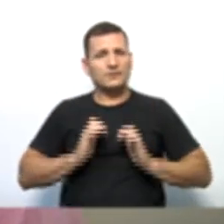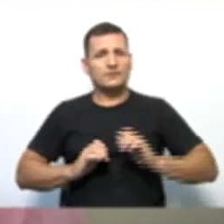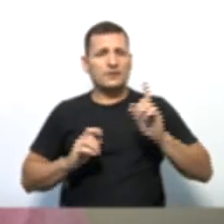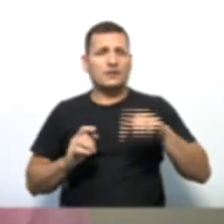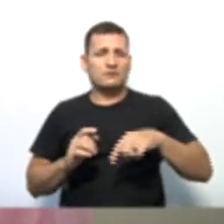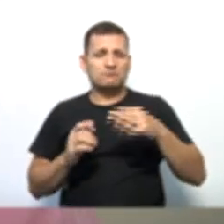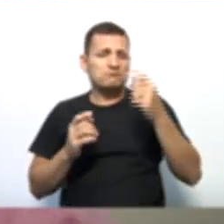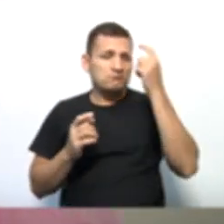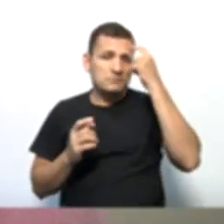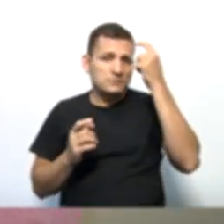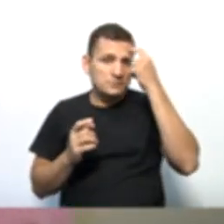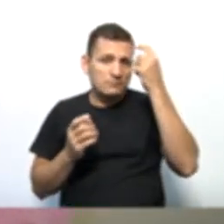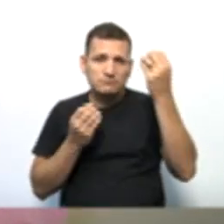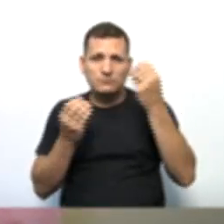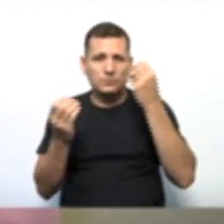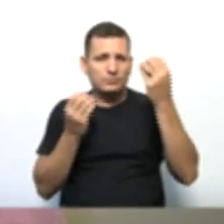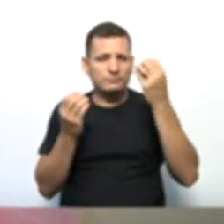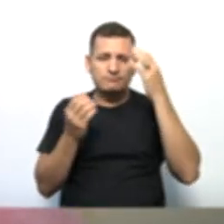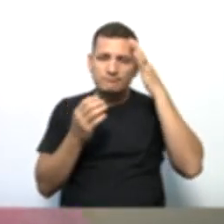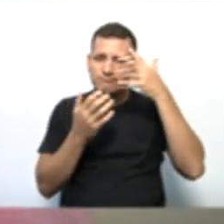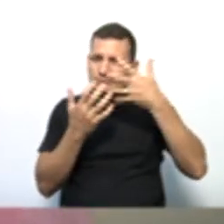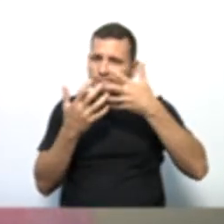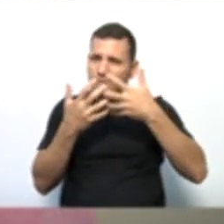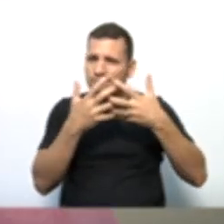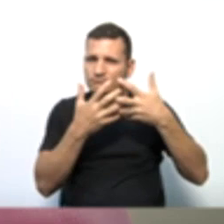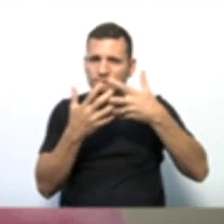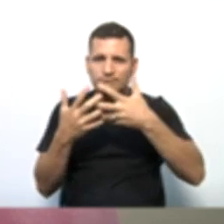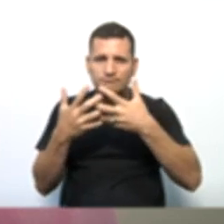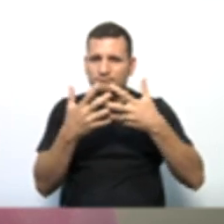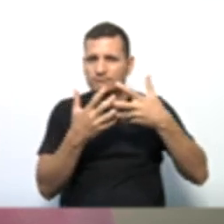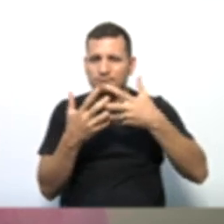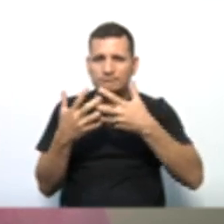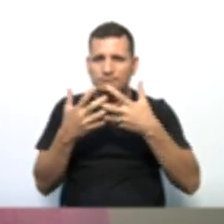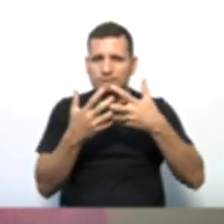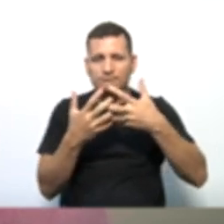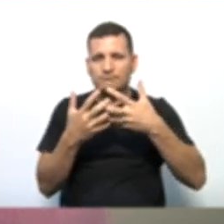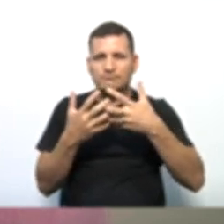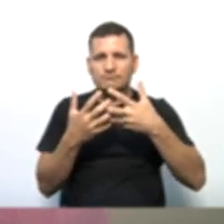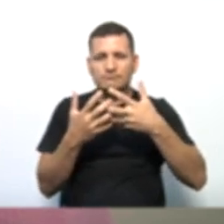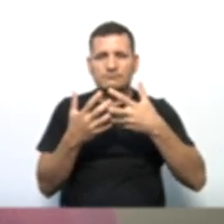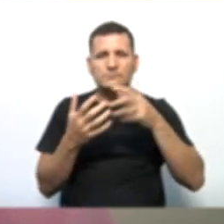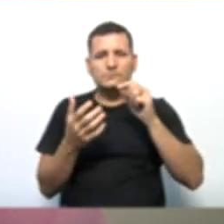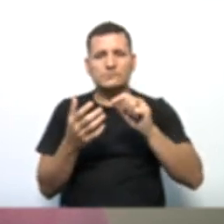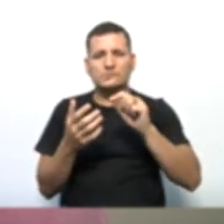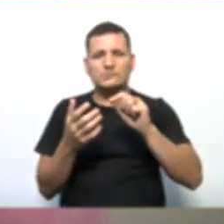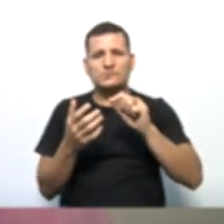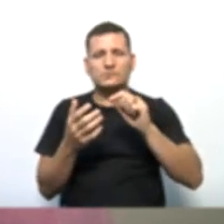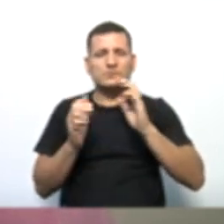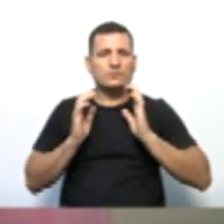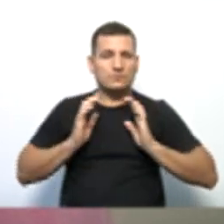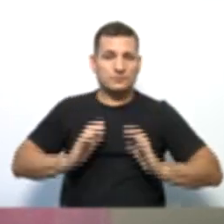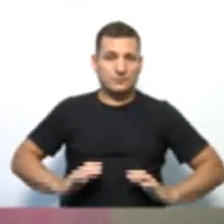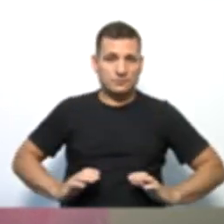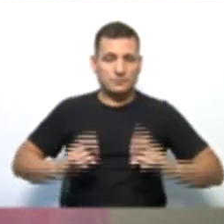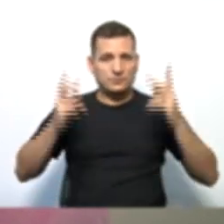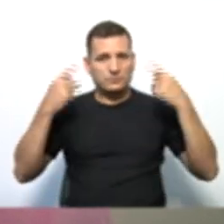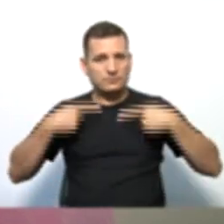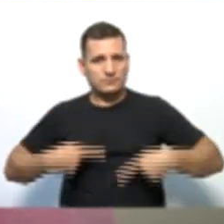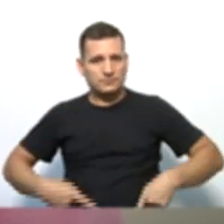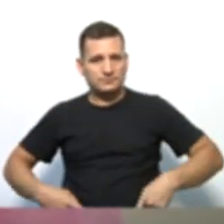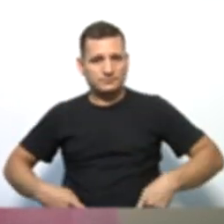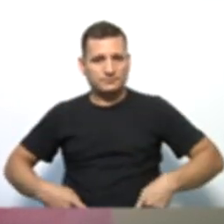pensar, é uma forma de refletir sobre um objeto chamado a conduta, o comportamento